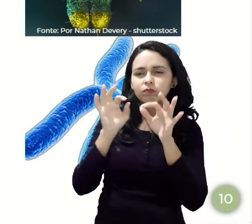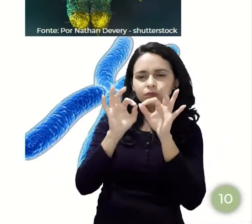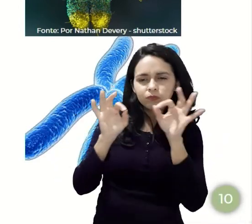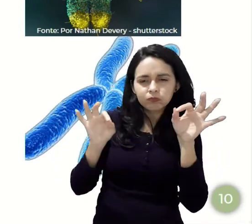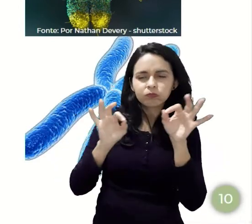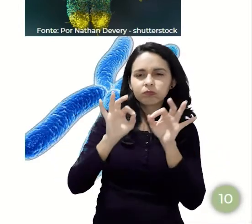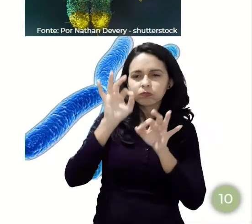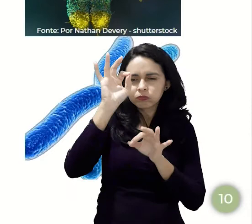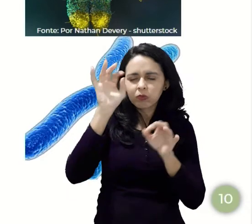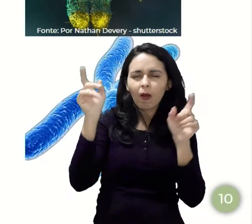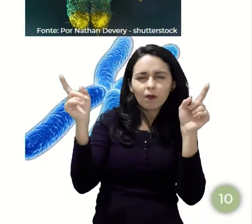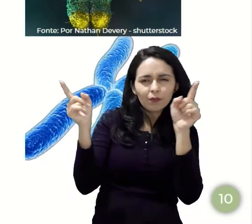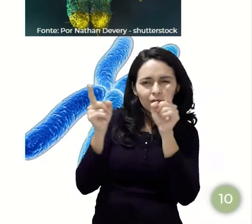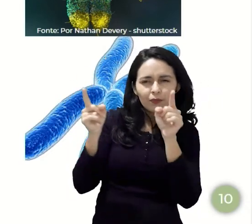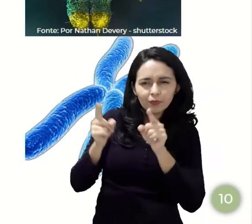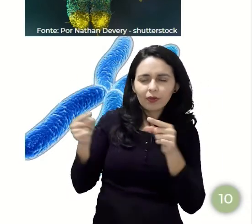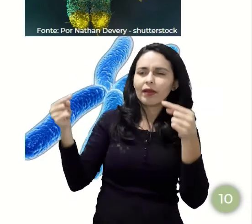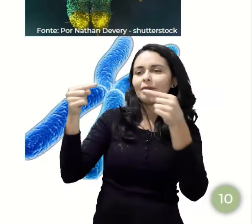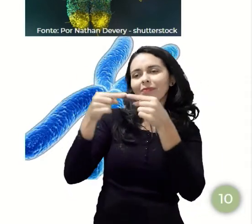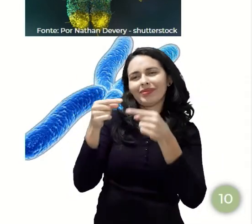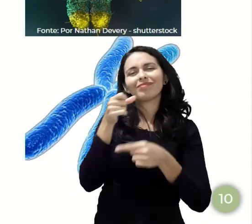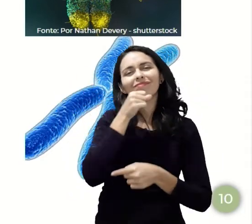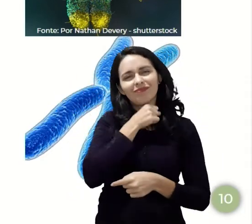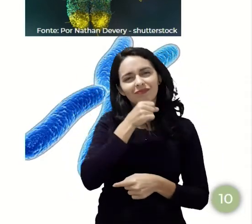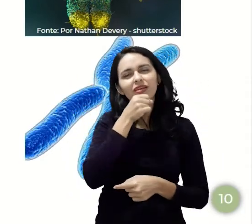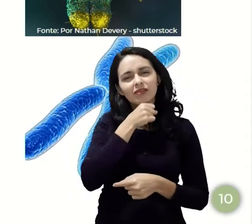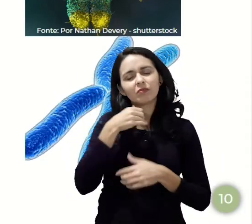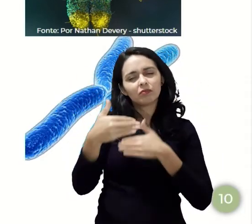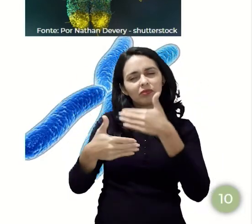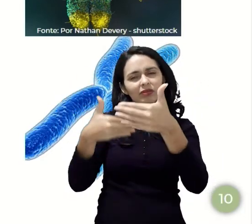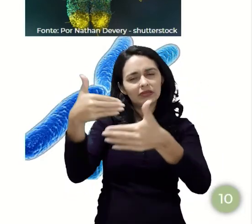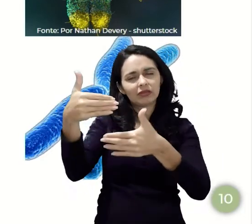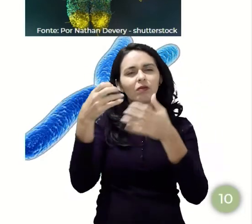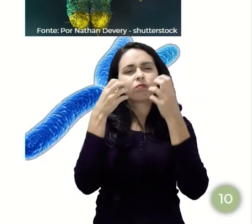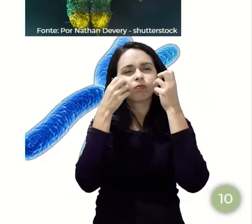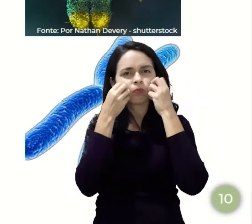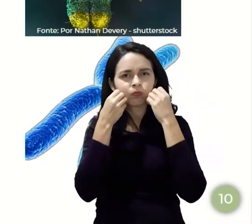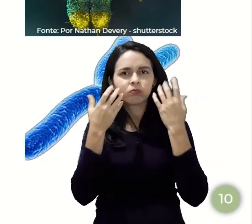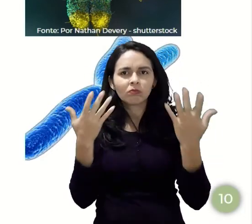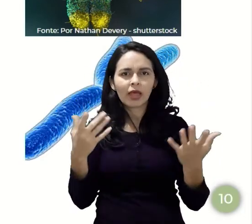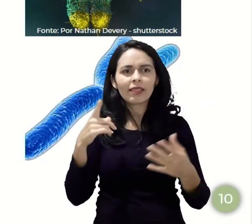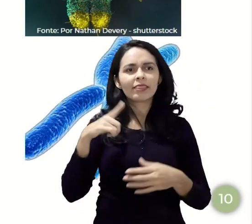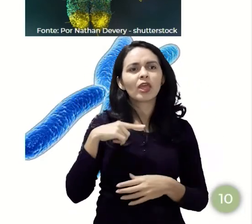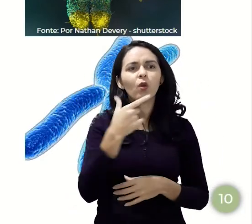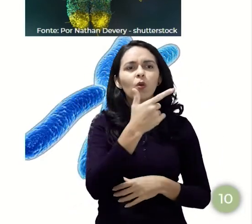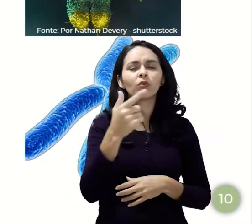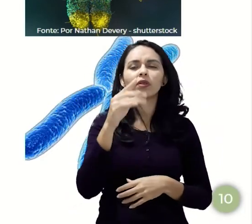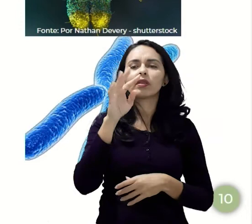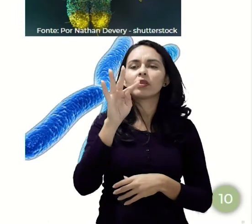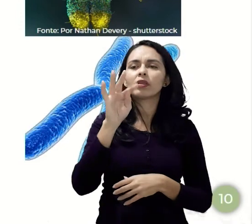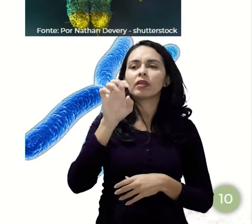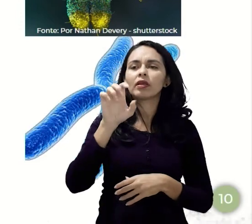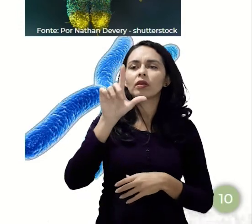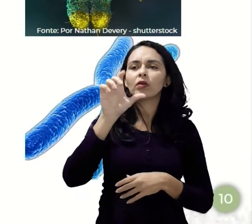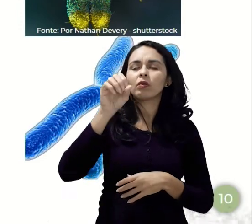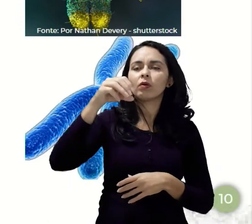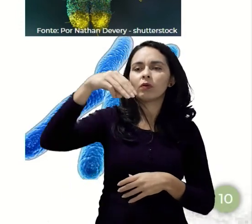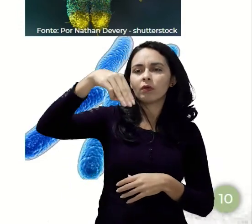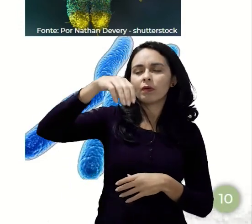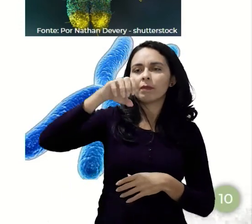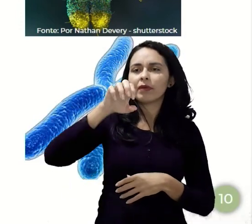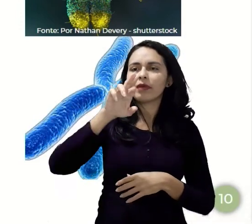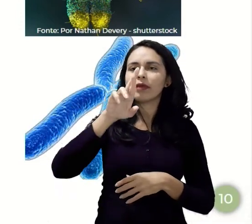correlação com o envelhecimento e nisso nós teremos aí a telomerase que é uma enzima que